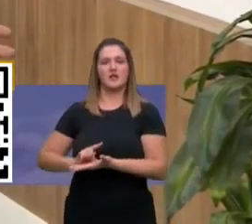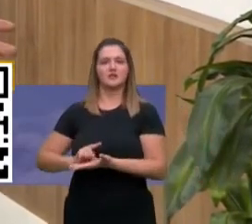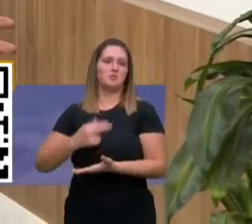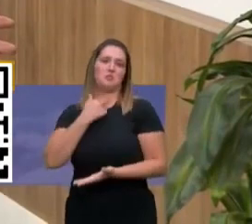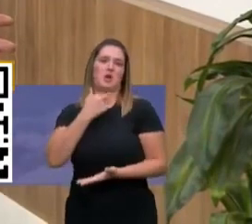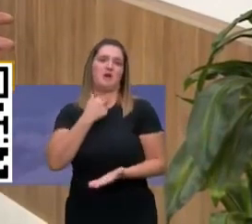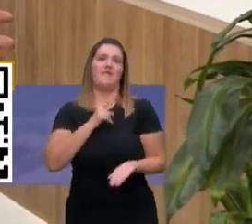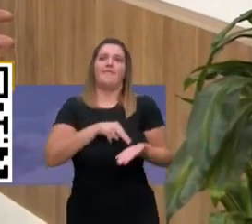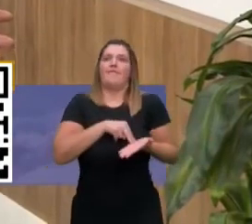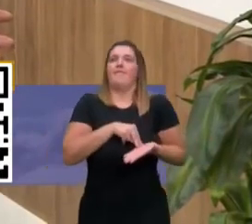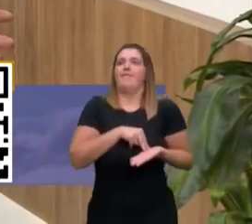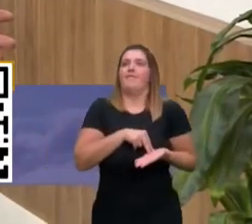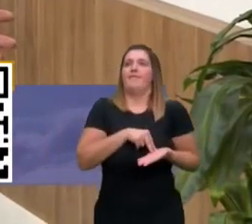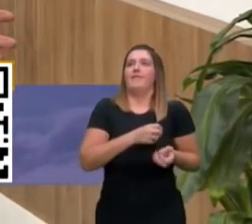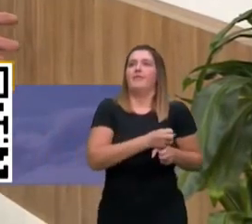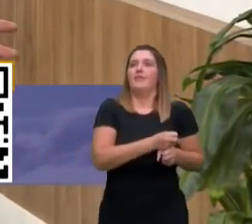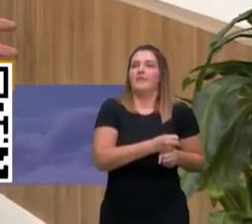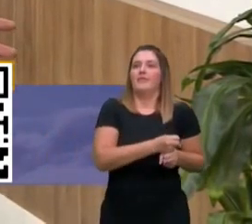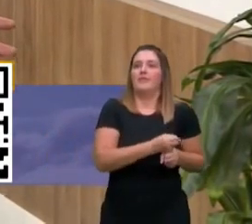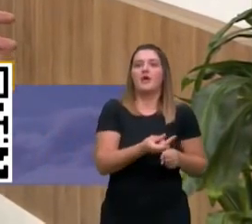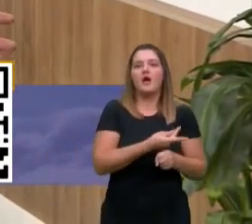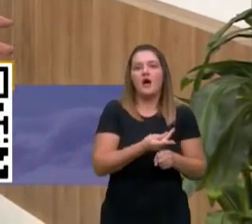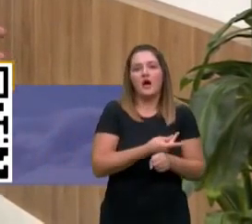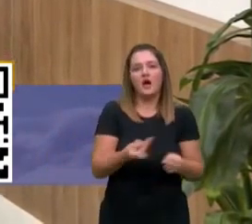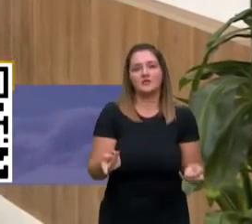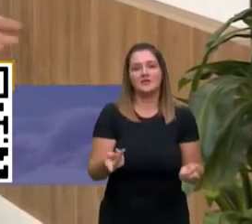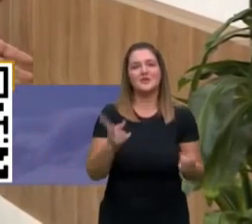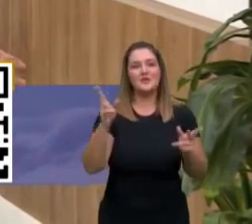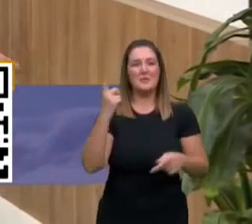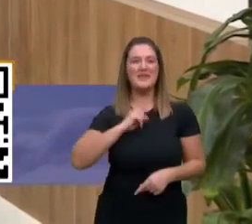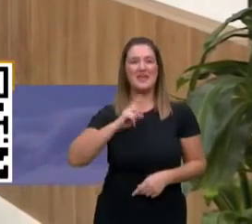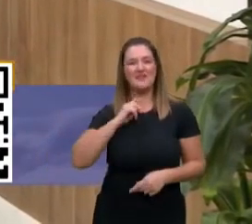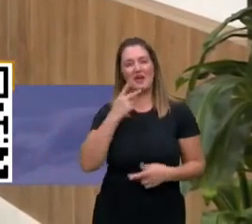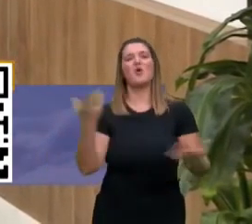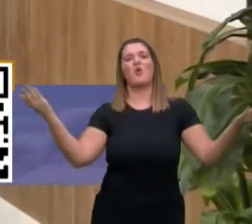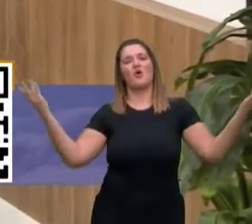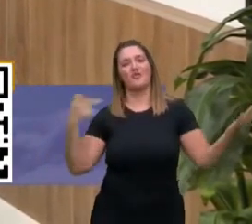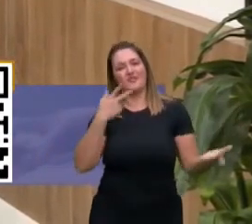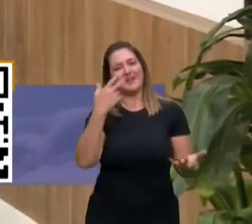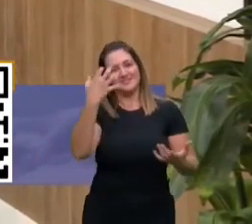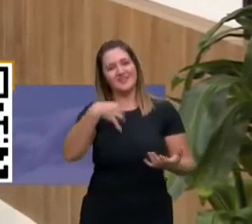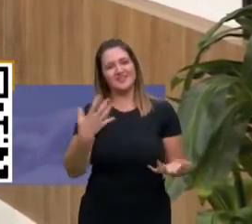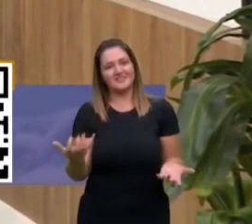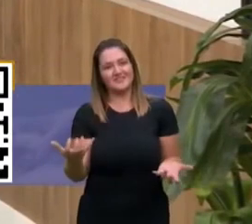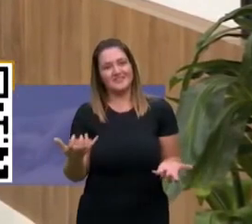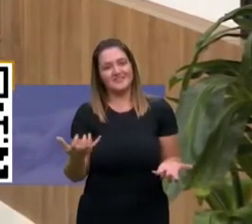do erro, uai. Entendeu? Como diz o mineiro, uai, vai sair ou não vai?